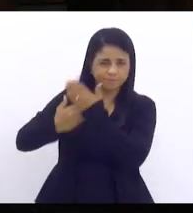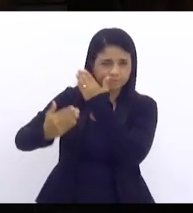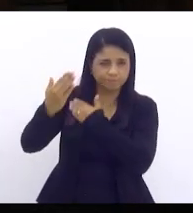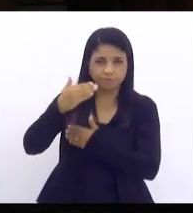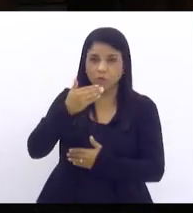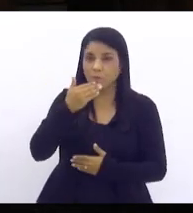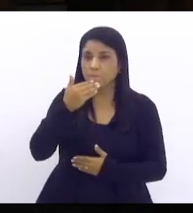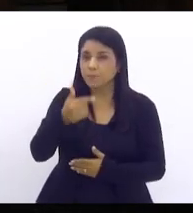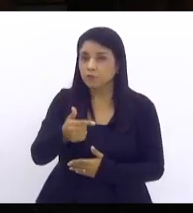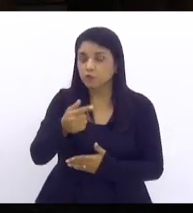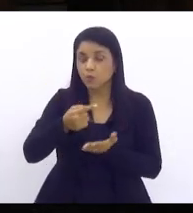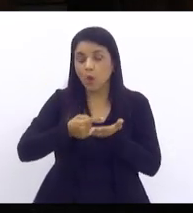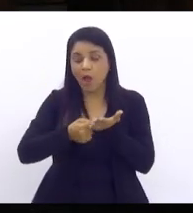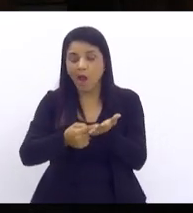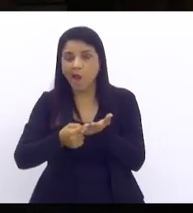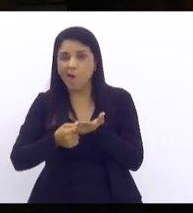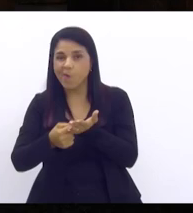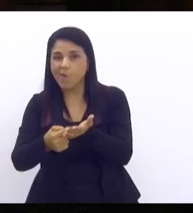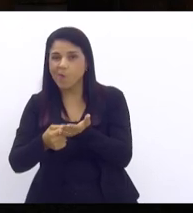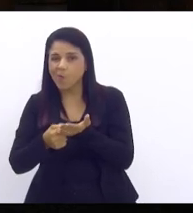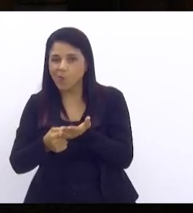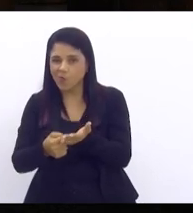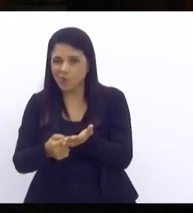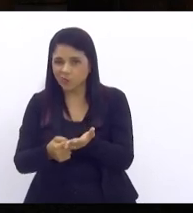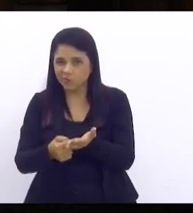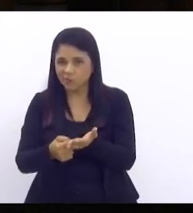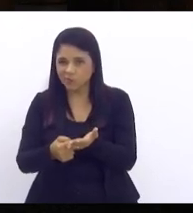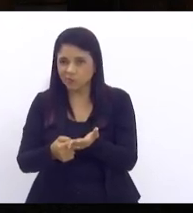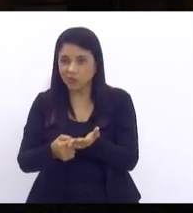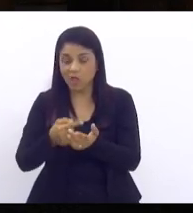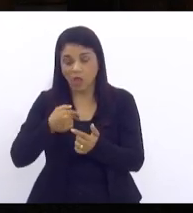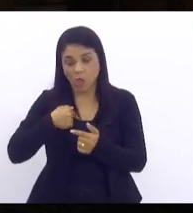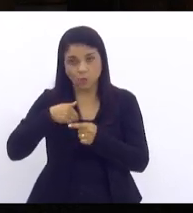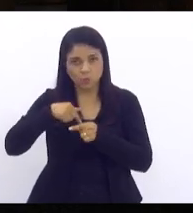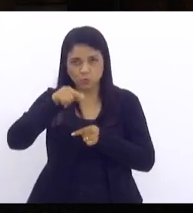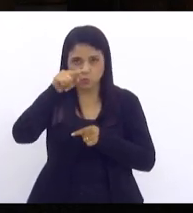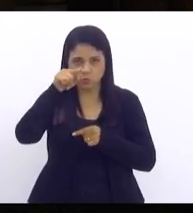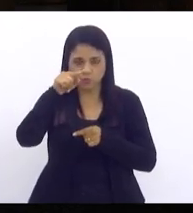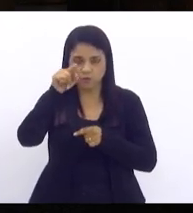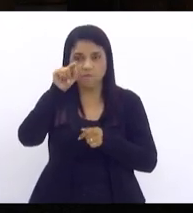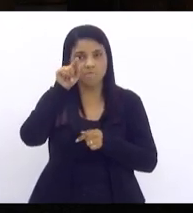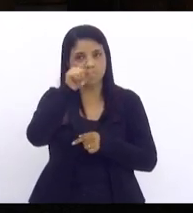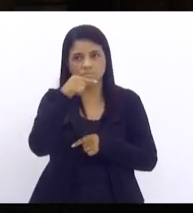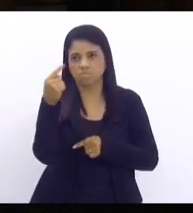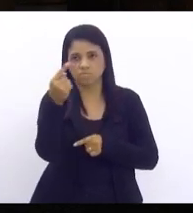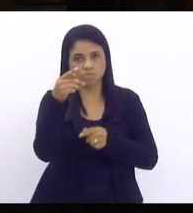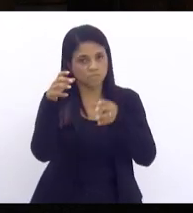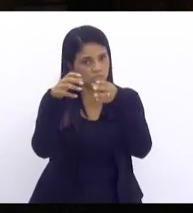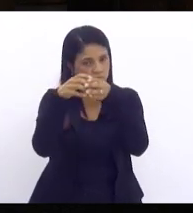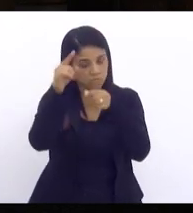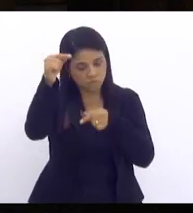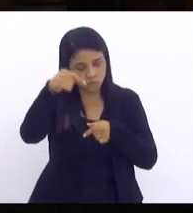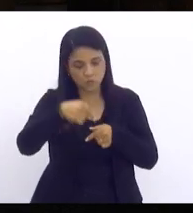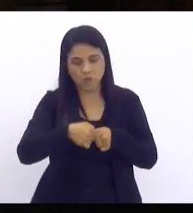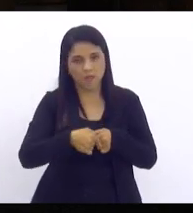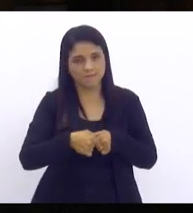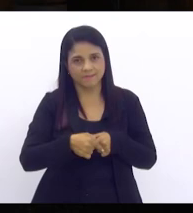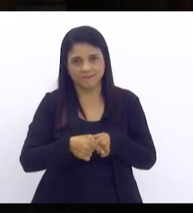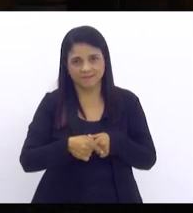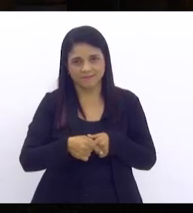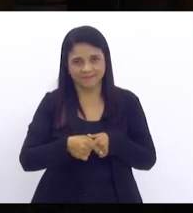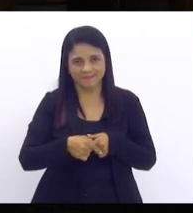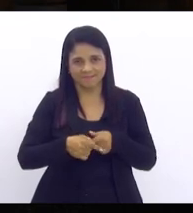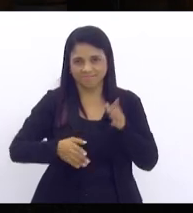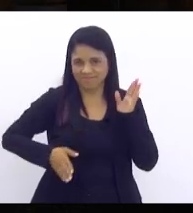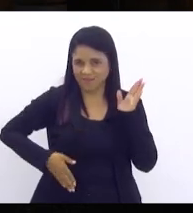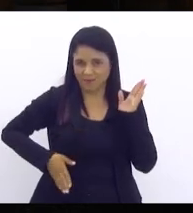para que fizesse um acordo. E o acordo, não, eu não subo e vocês não descem. E isso resultou exatamente nisso